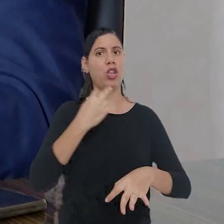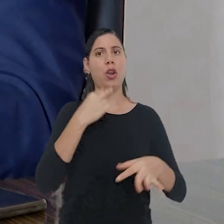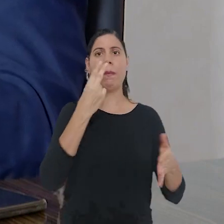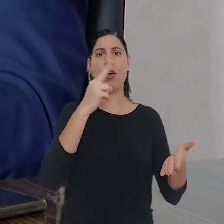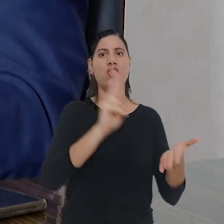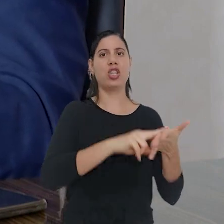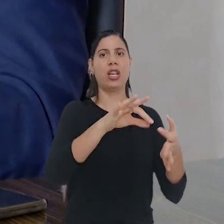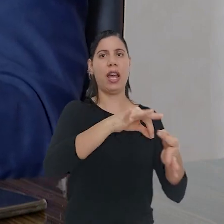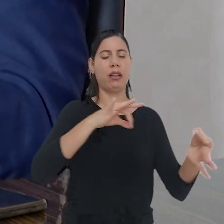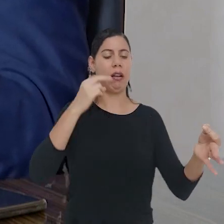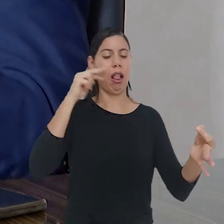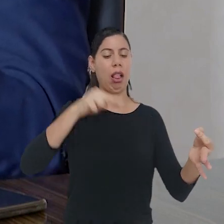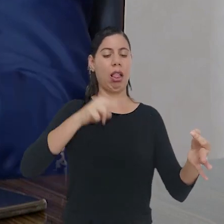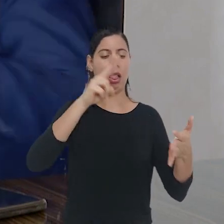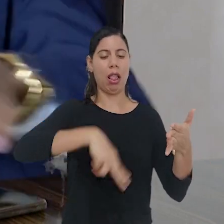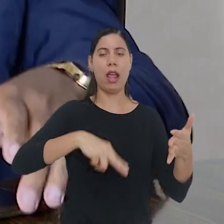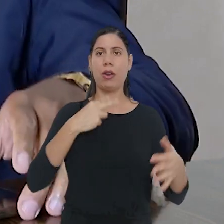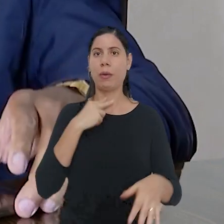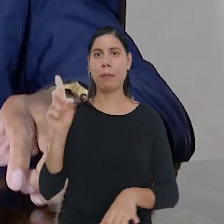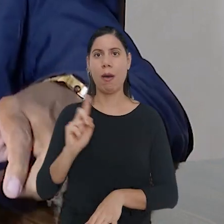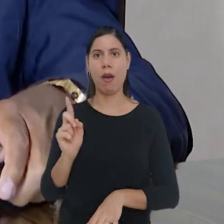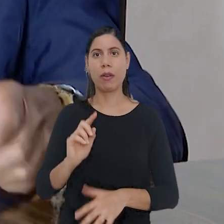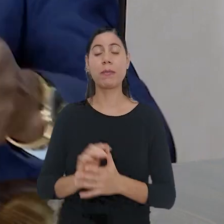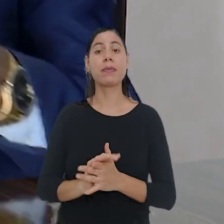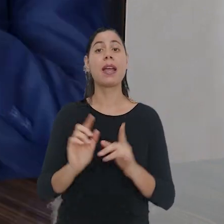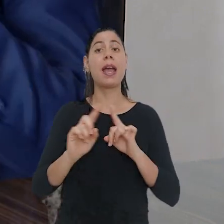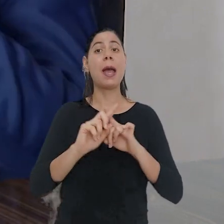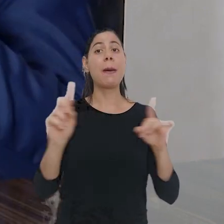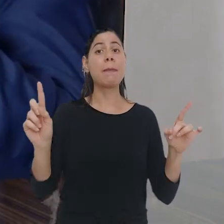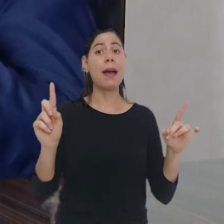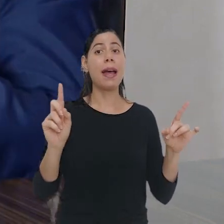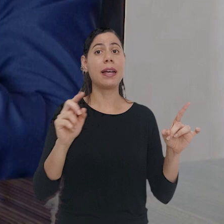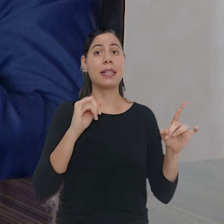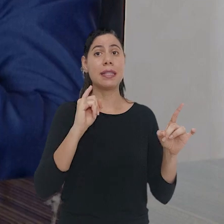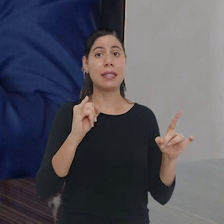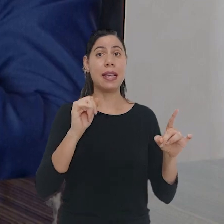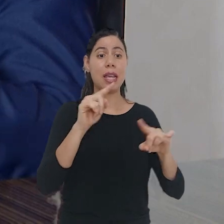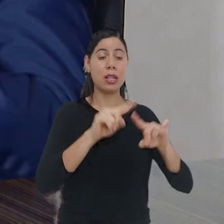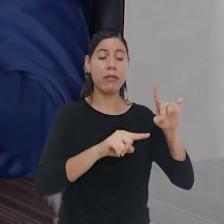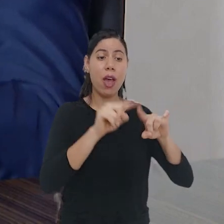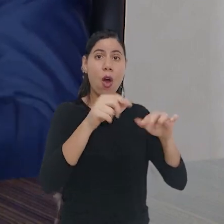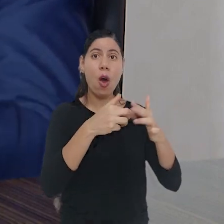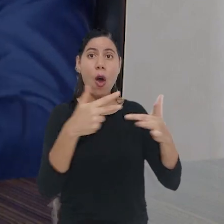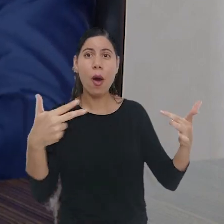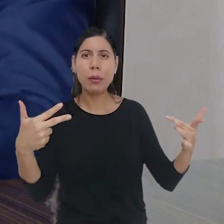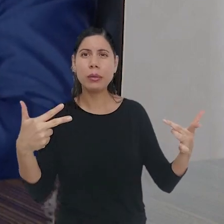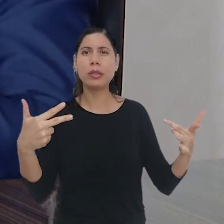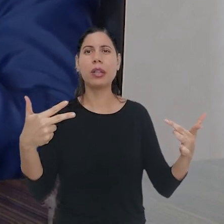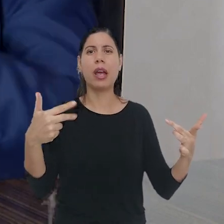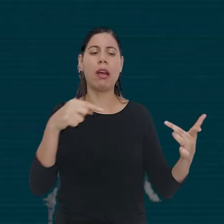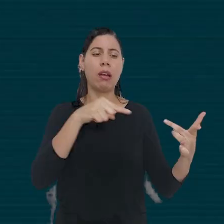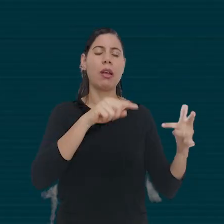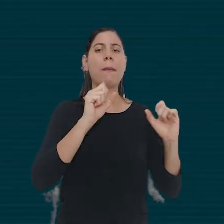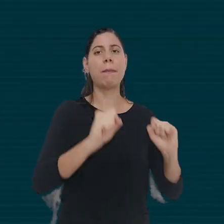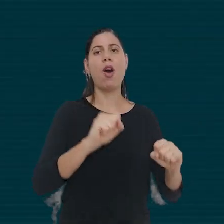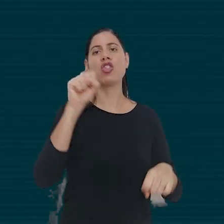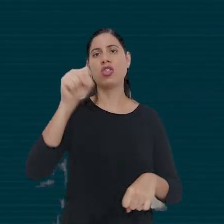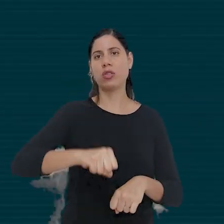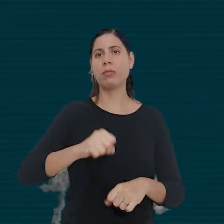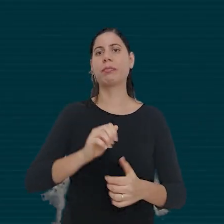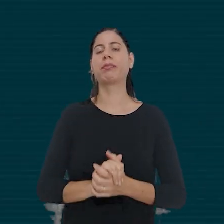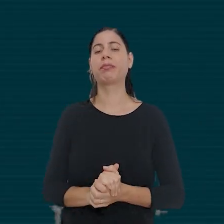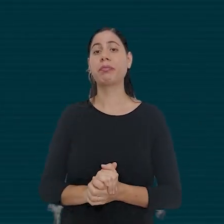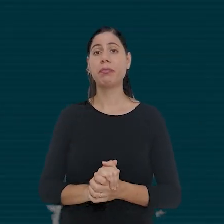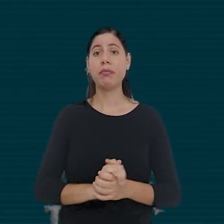carta. Entendeu? Agora, o envelope contendo encomenda, como é o caso, ele é violável. Pelo Código